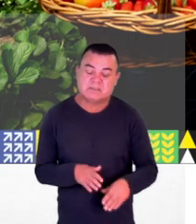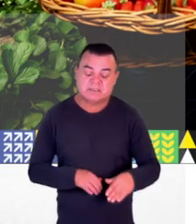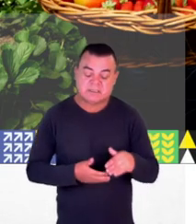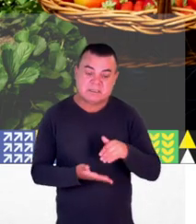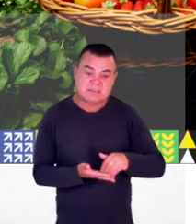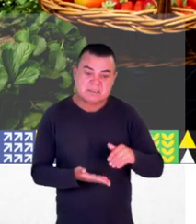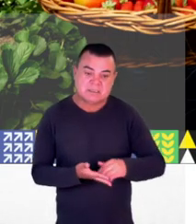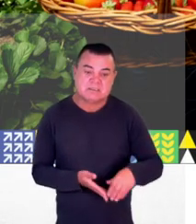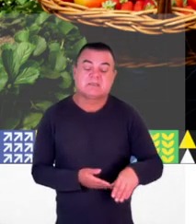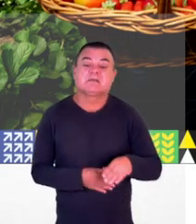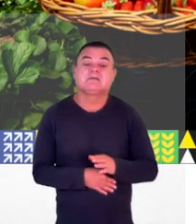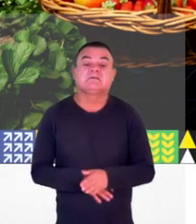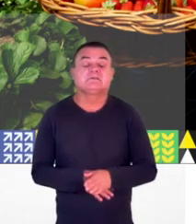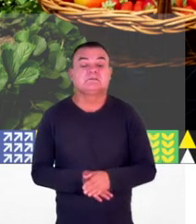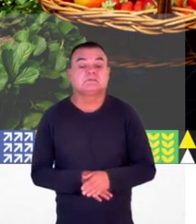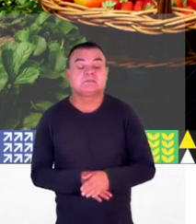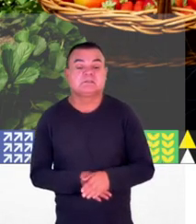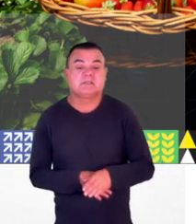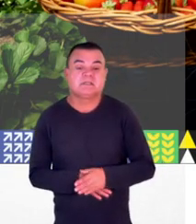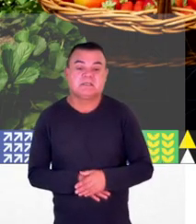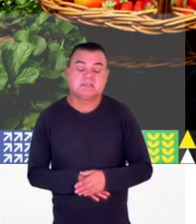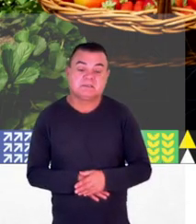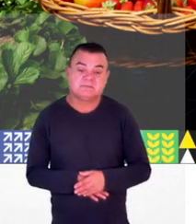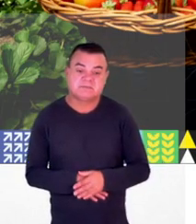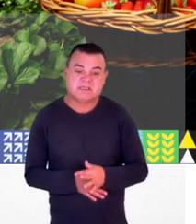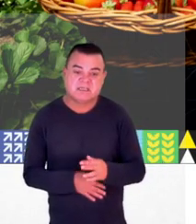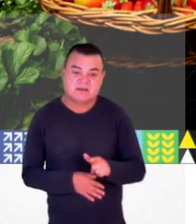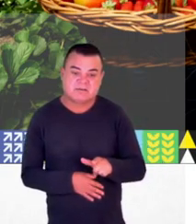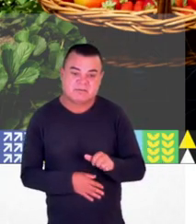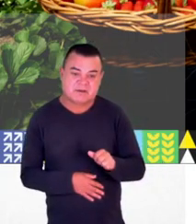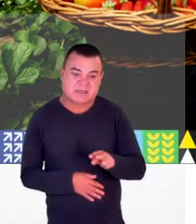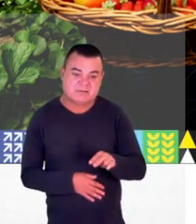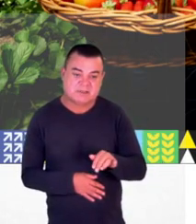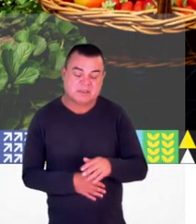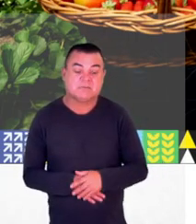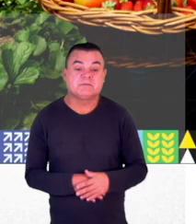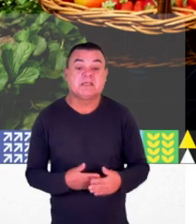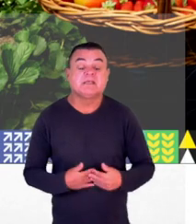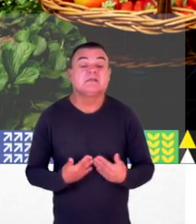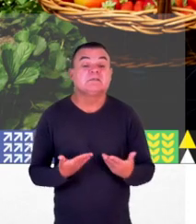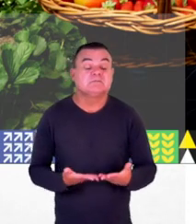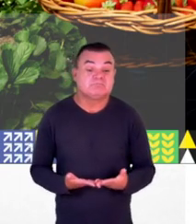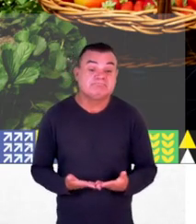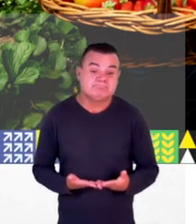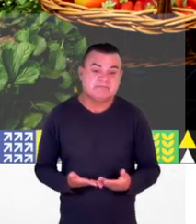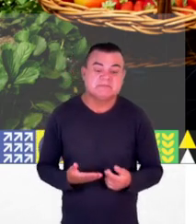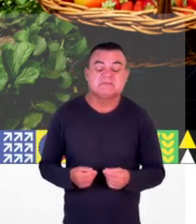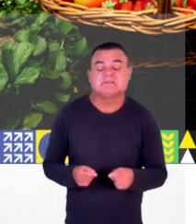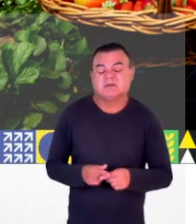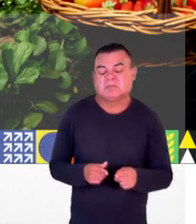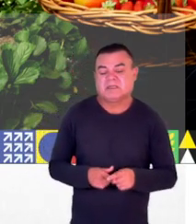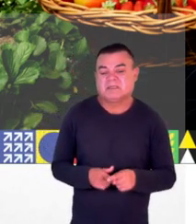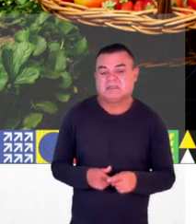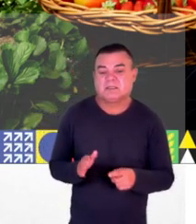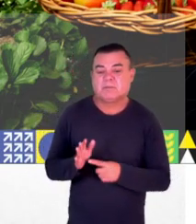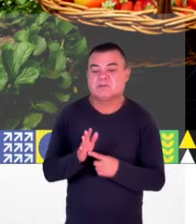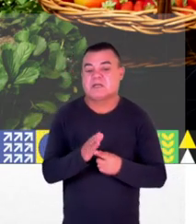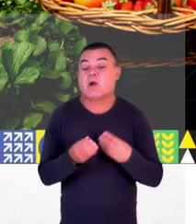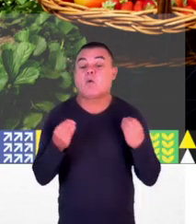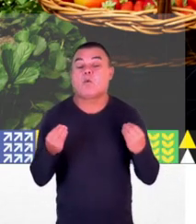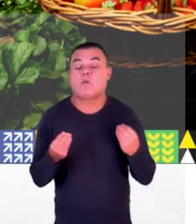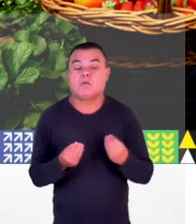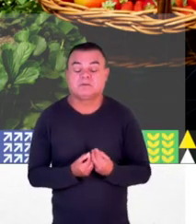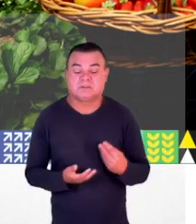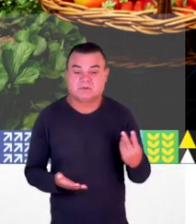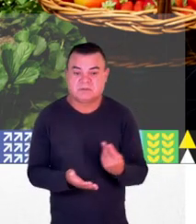fosse feito aqui justamente né esse pedido existe onde eh o plano foi elaborado e e a partir